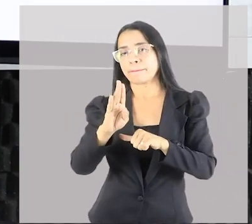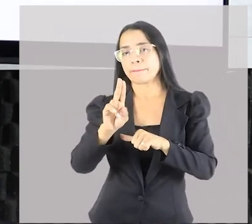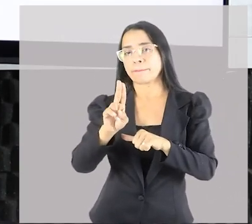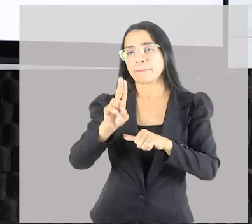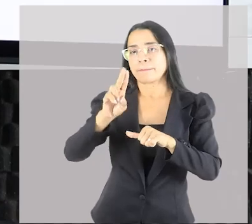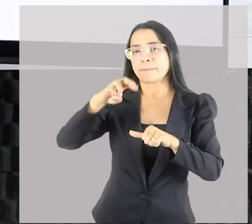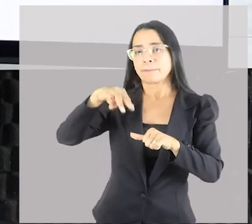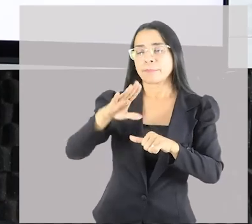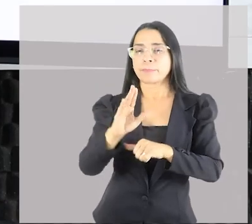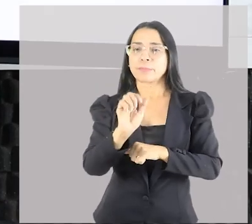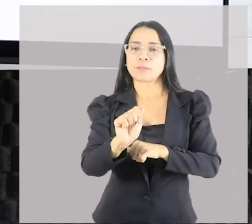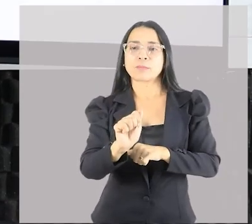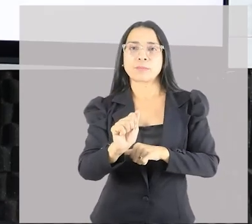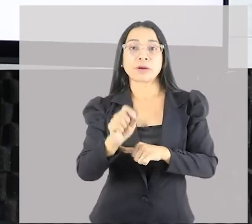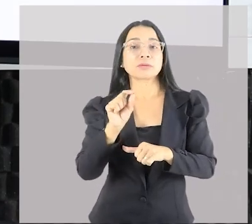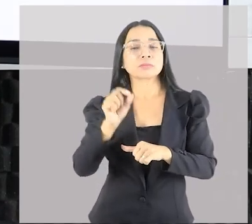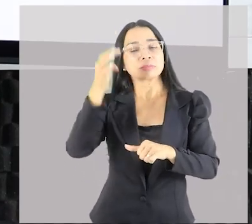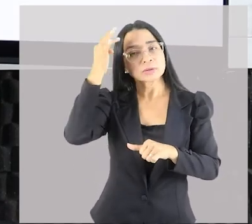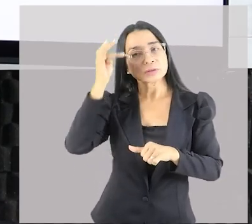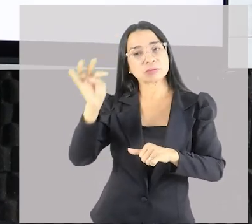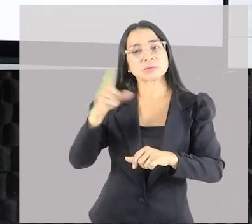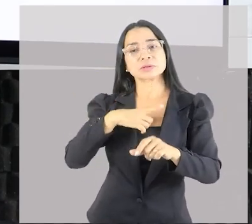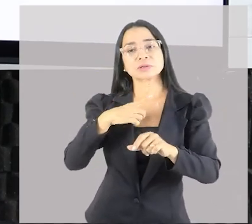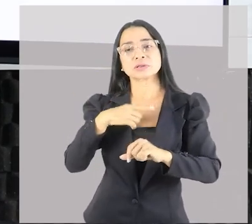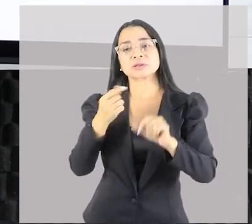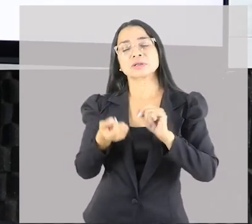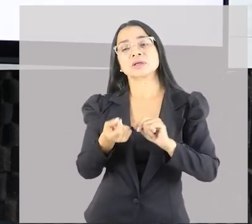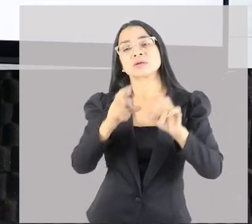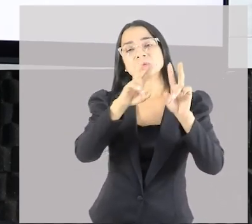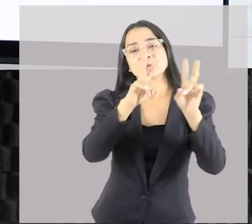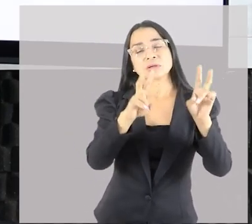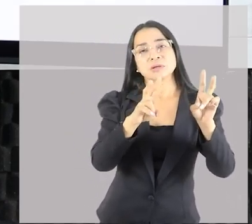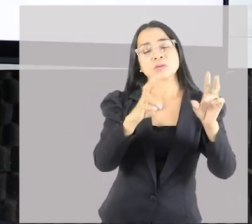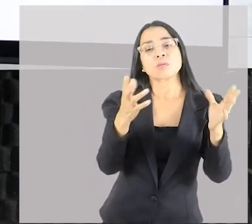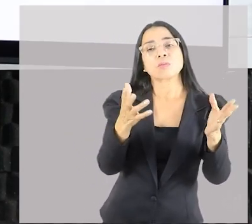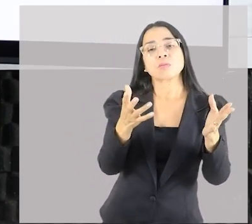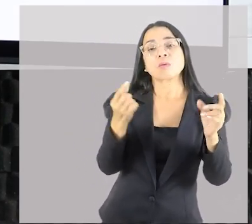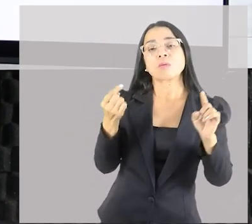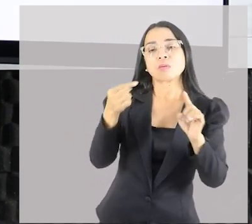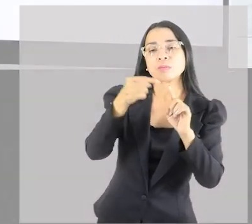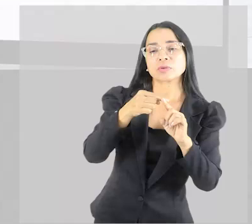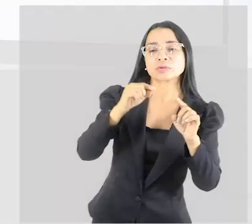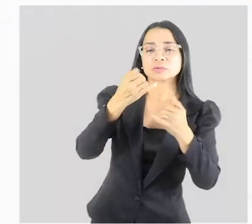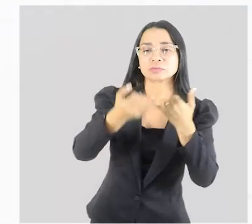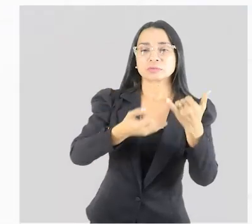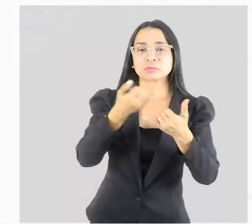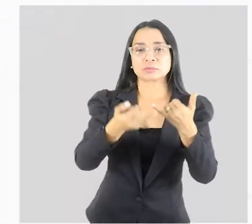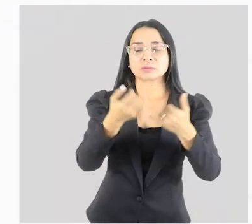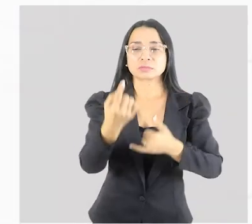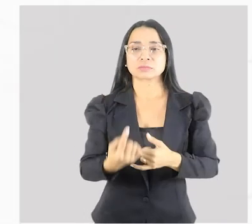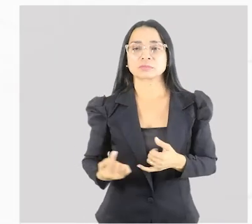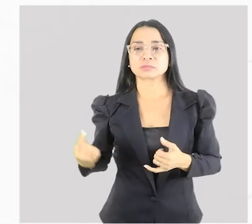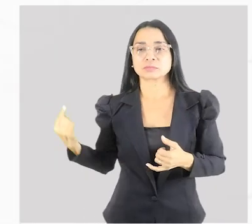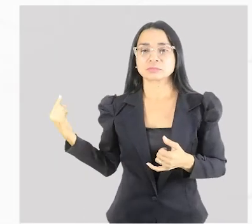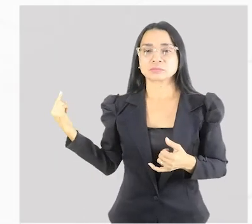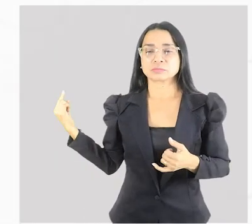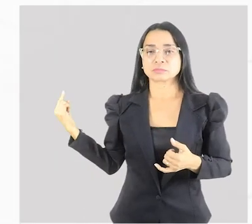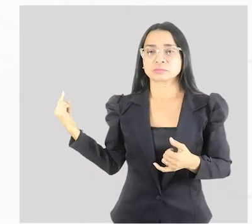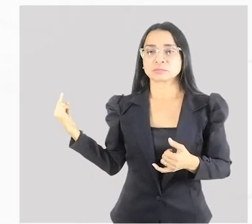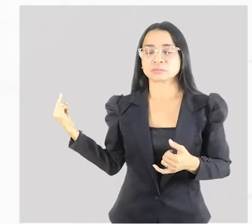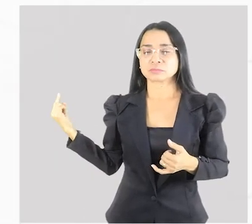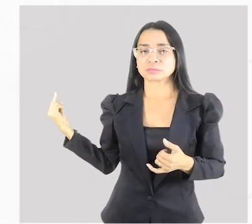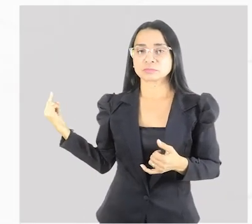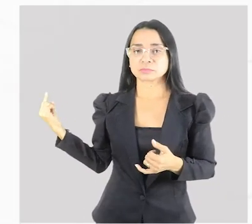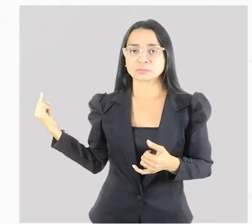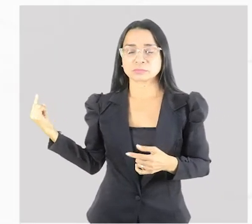que supõe-se no título da brincadeira. O artesanato, os instrumentos musicais e o bordado